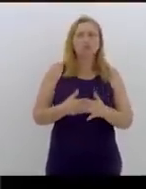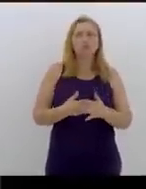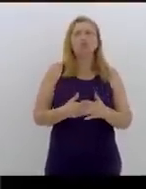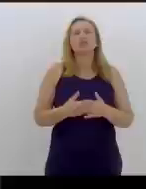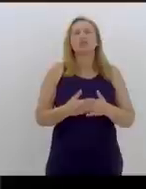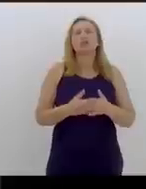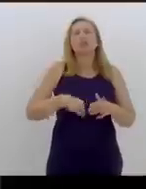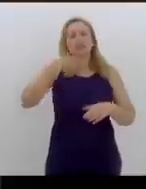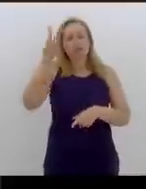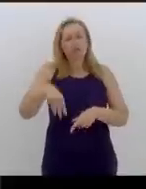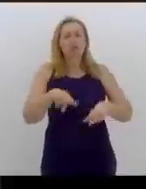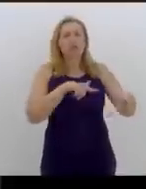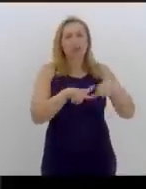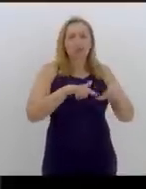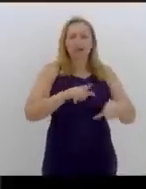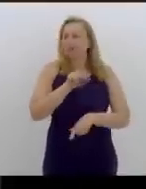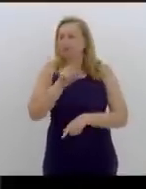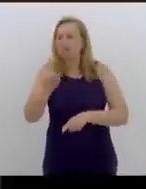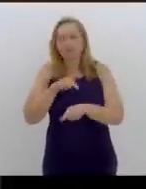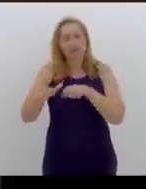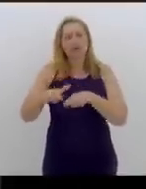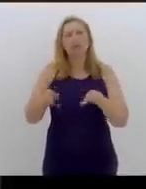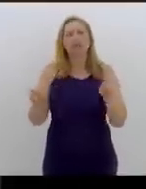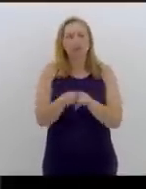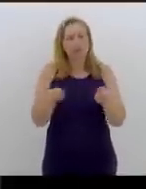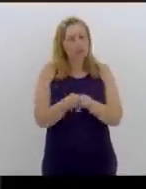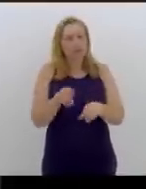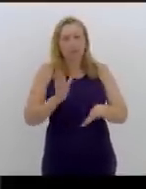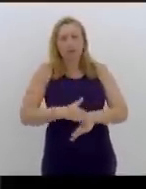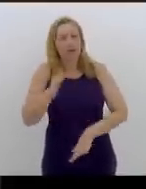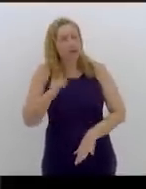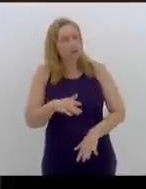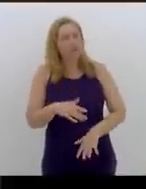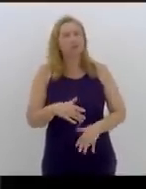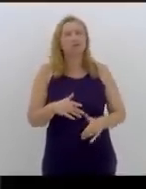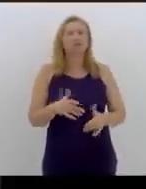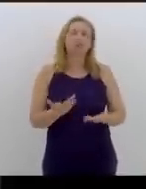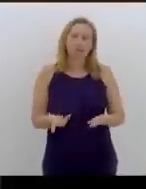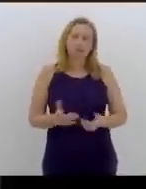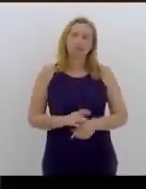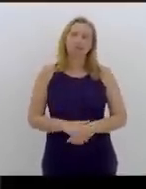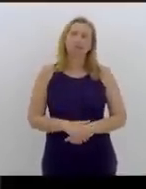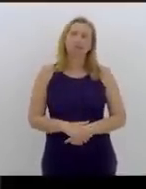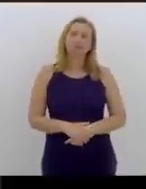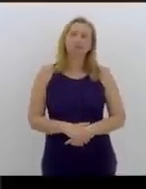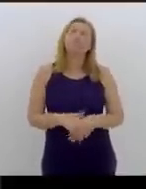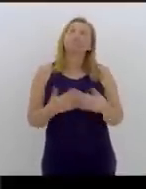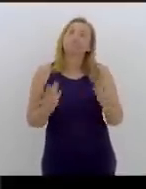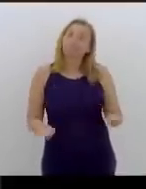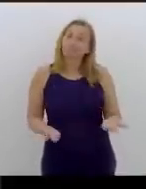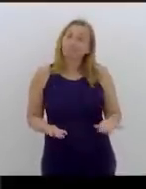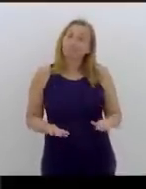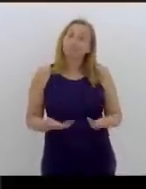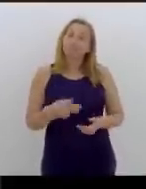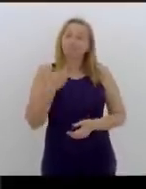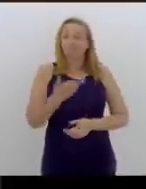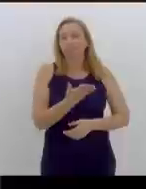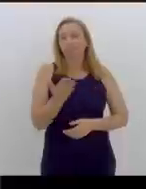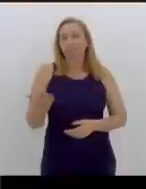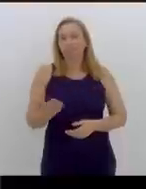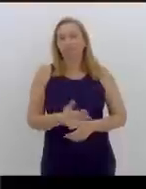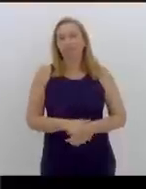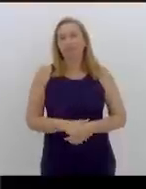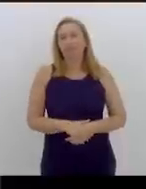também o ativo também vai ser atingido muito mais então tem que brilhar todo mundo então eu quero passar para você o